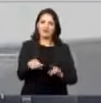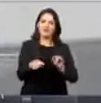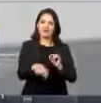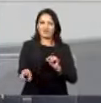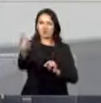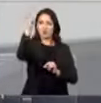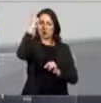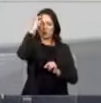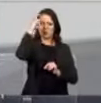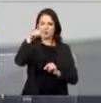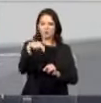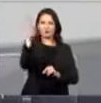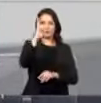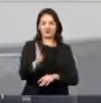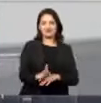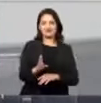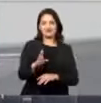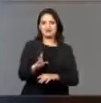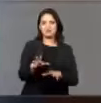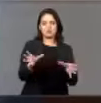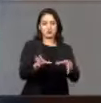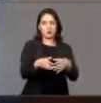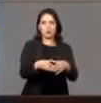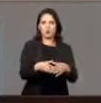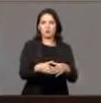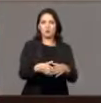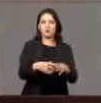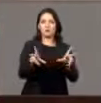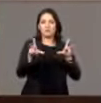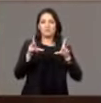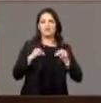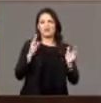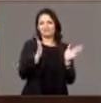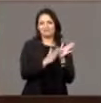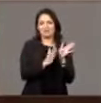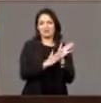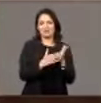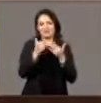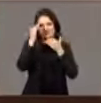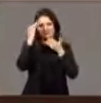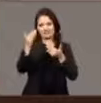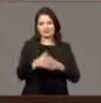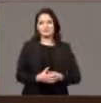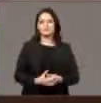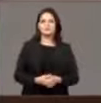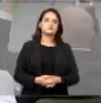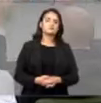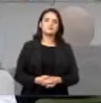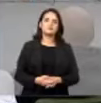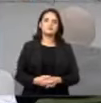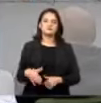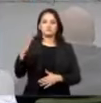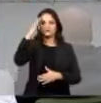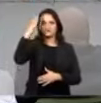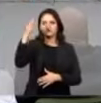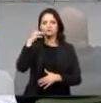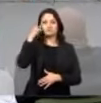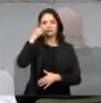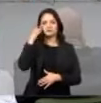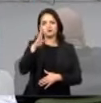nosso país. Eles merecem aplauso. Obrigada. Obrigada, senhora. Deputada federal,